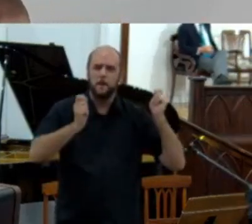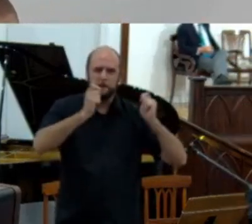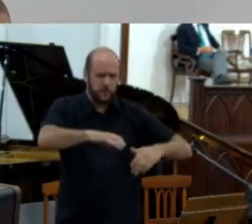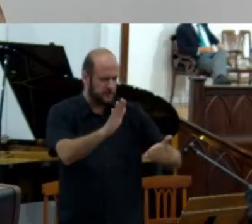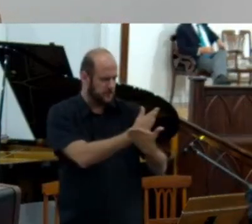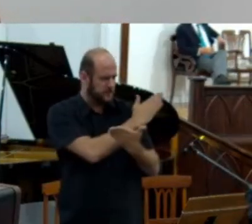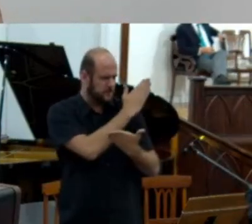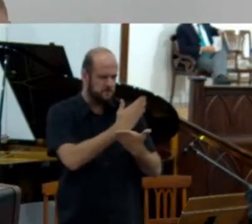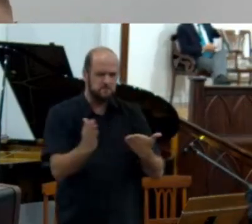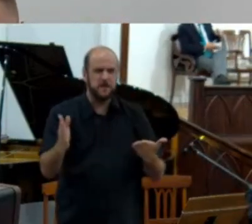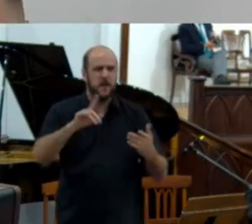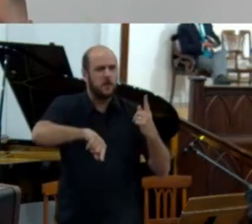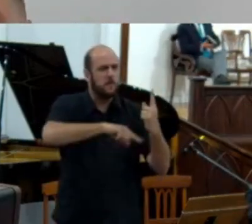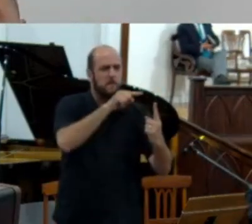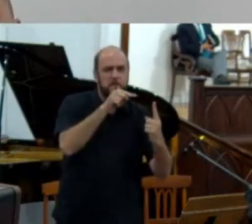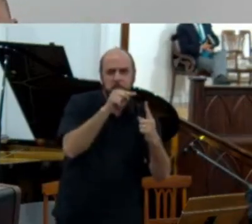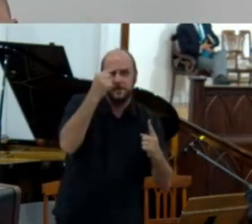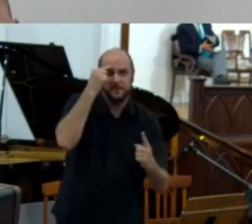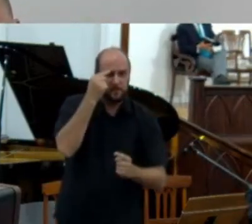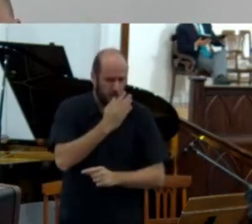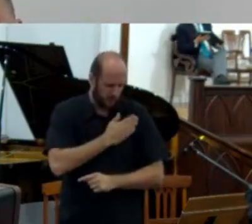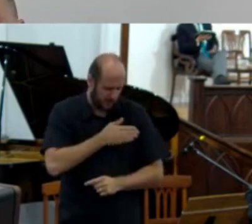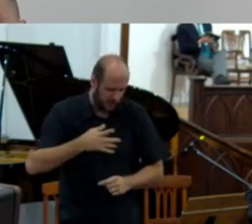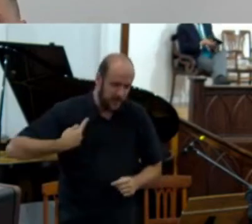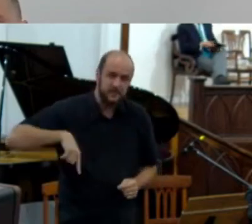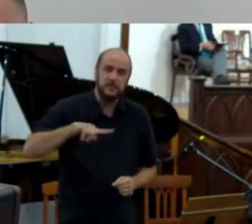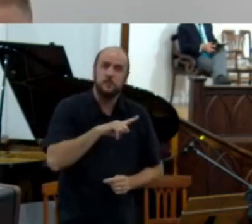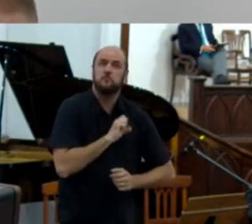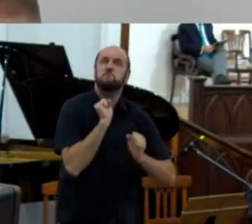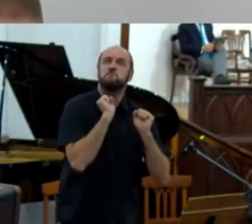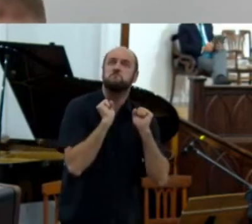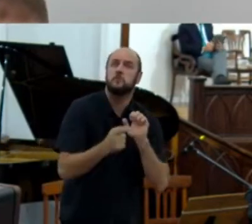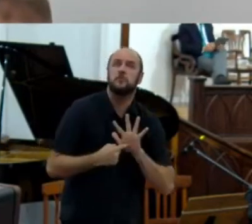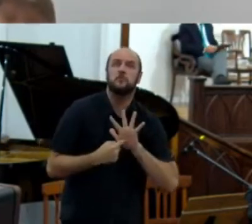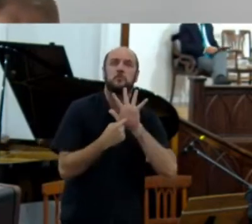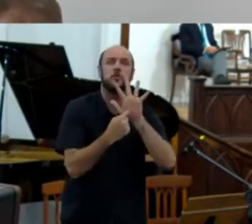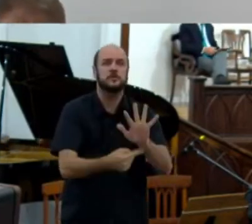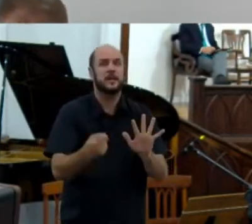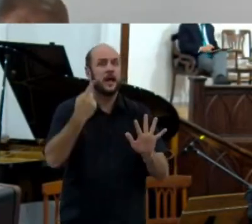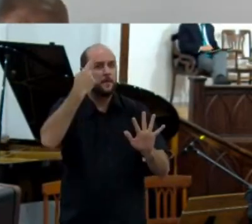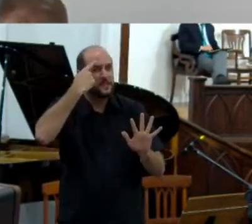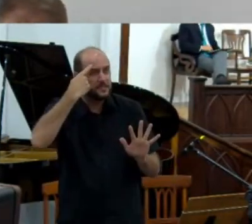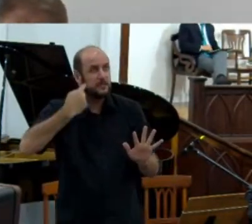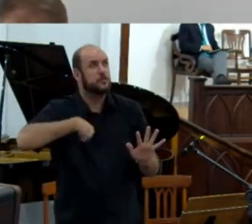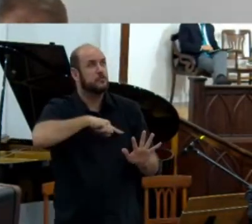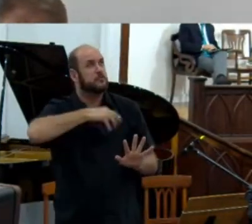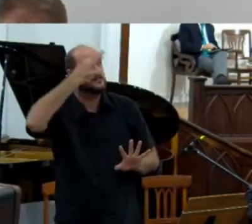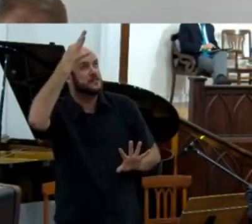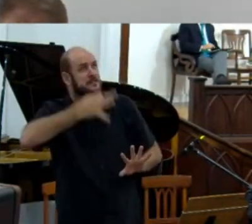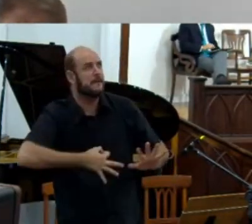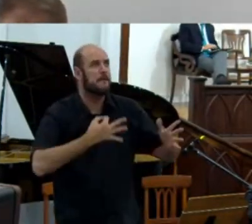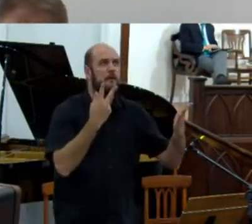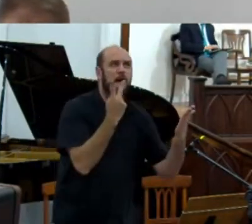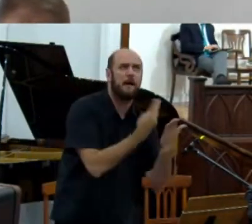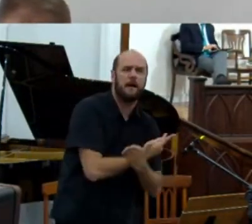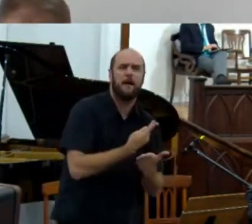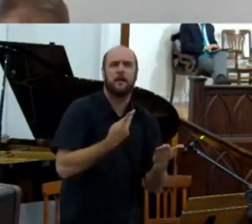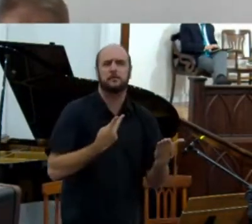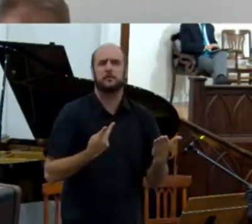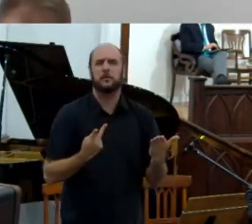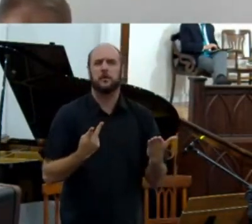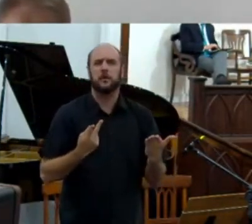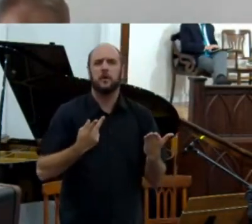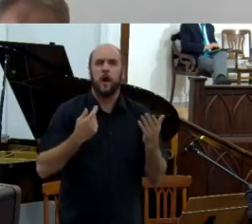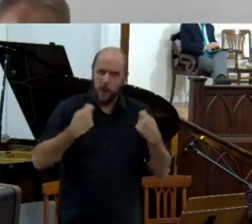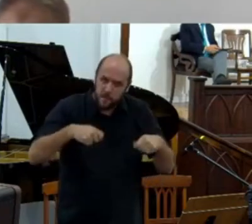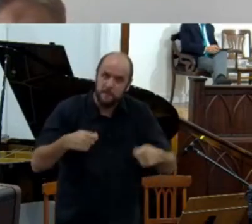os propósitos e pensamentos do nosso coração, ela pode nos mostrar se o que estamos pensando é certo ou se o que estamos pensando é errado.